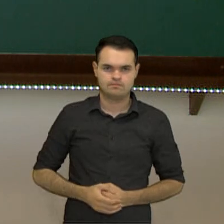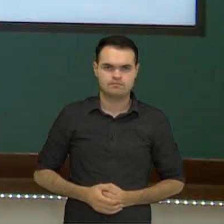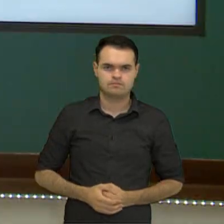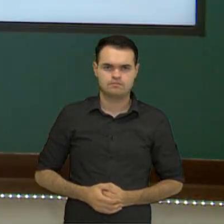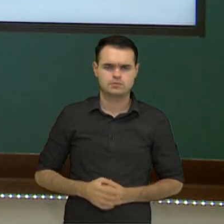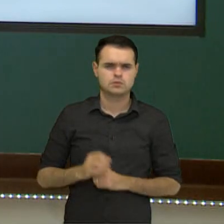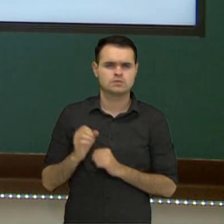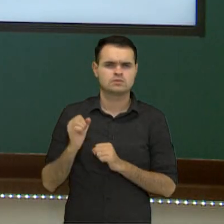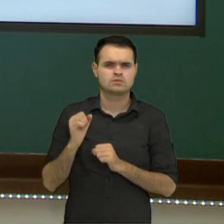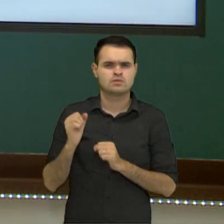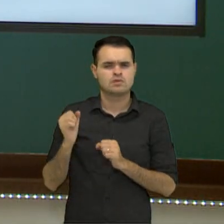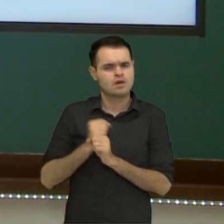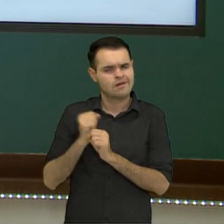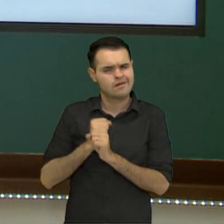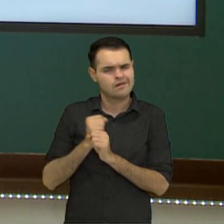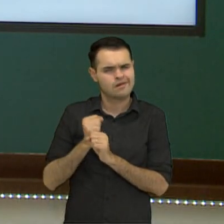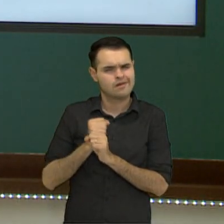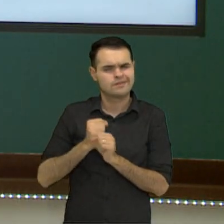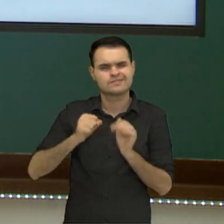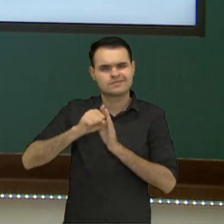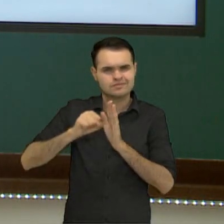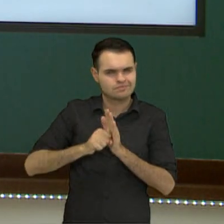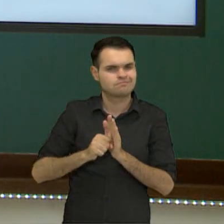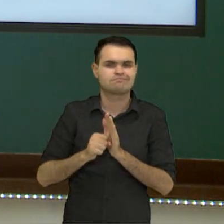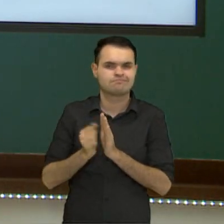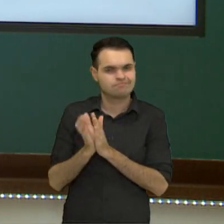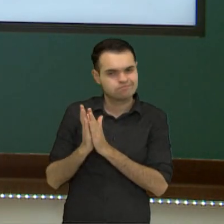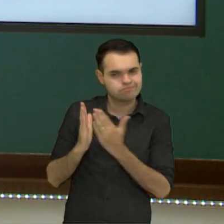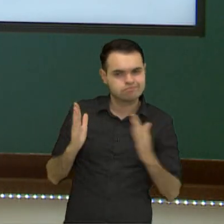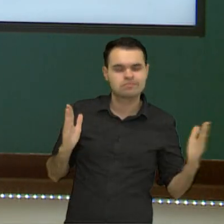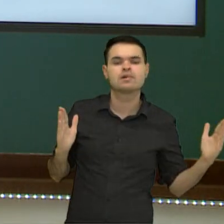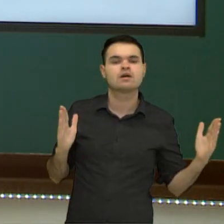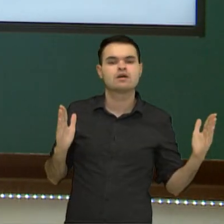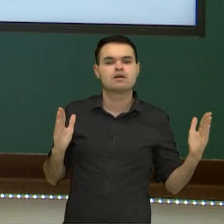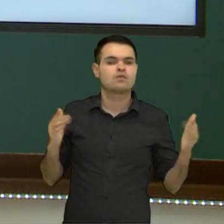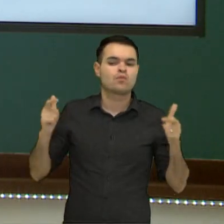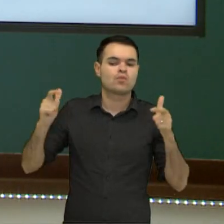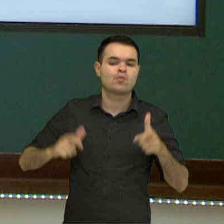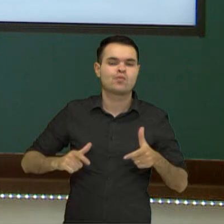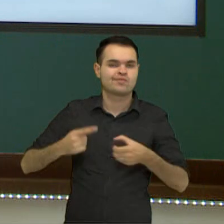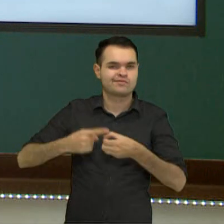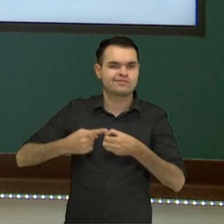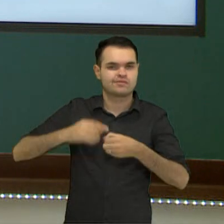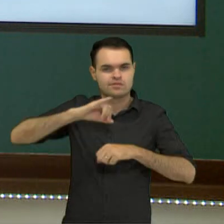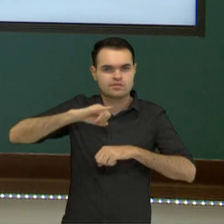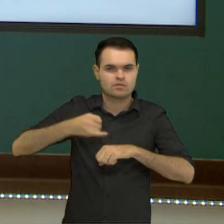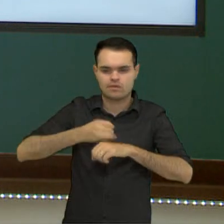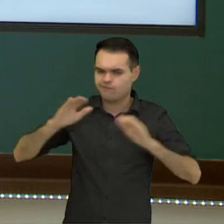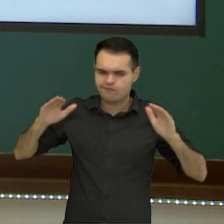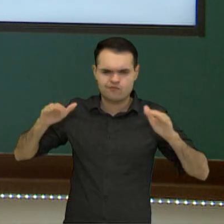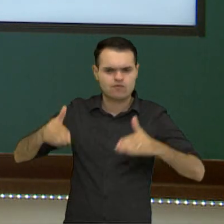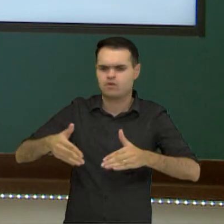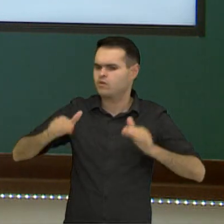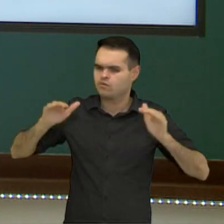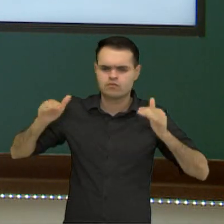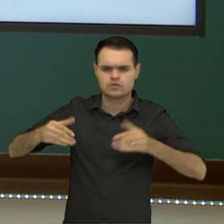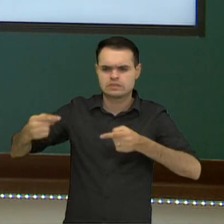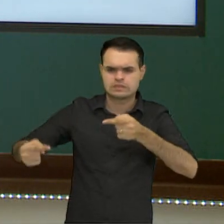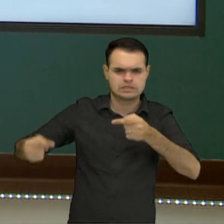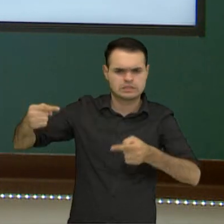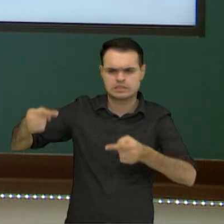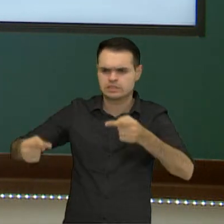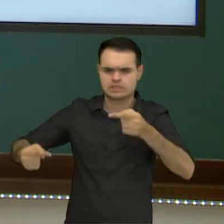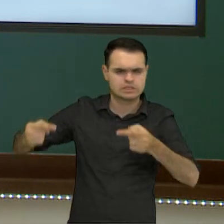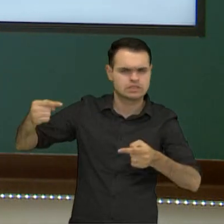muitos séculos, essa região, né, onde está a cidade de Jerusalém, ela foi foco de intensas disputas,